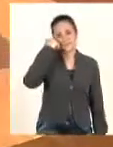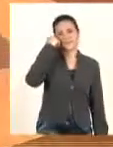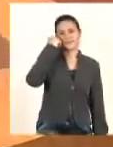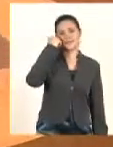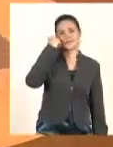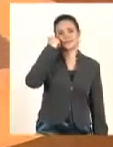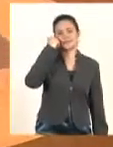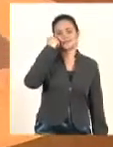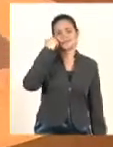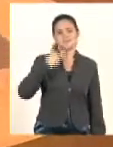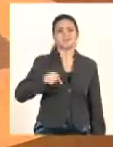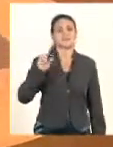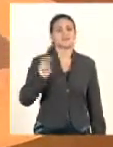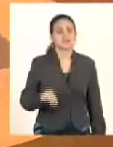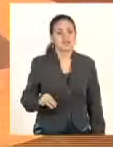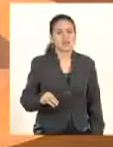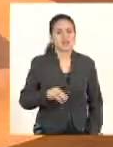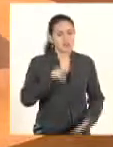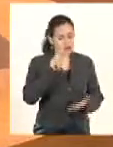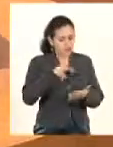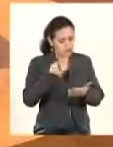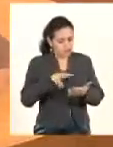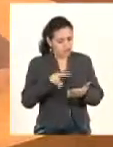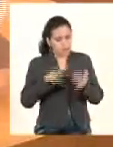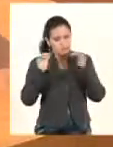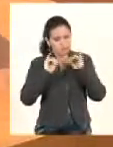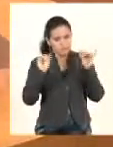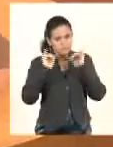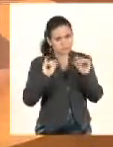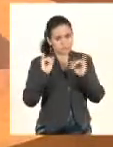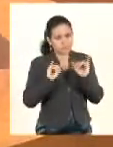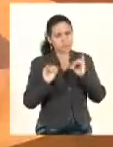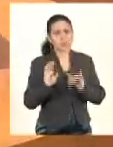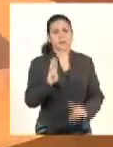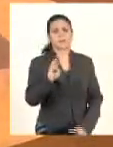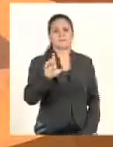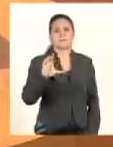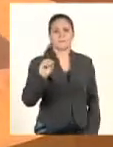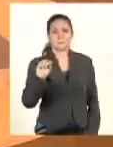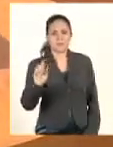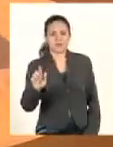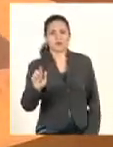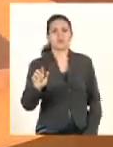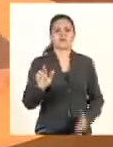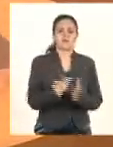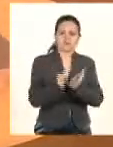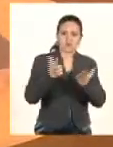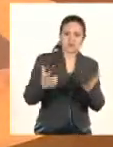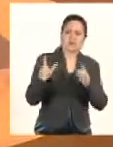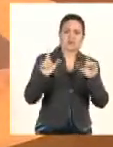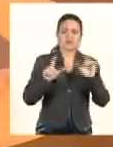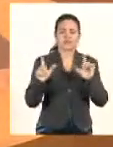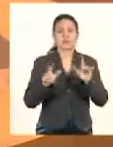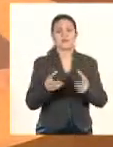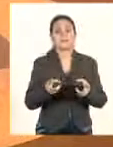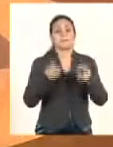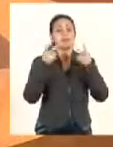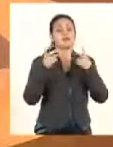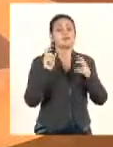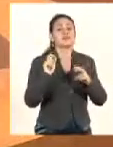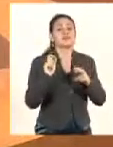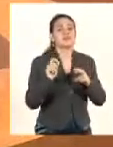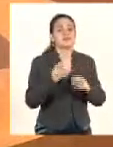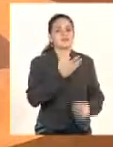Quem leu as notícias nos blogs, nos jornais, enfim, vê que o governador Flávio Dino